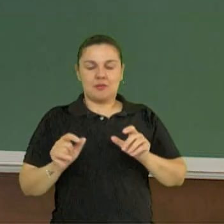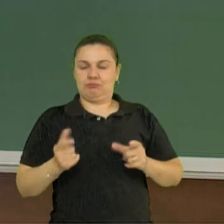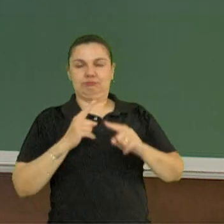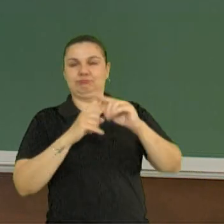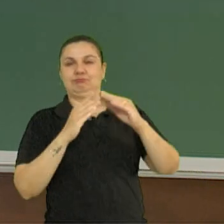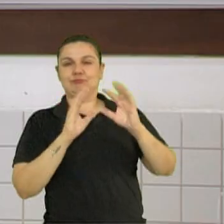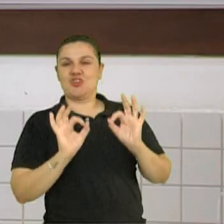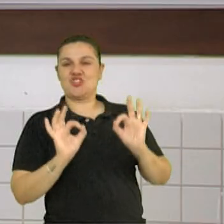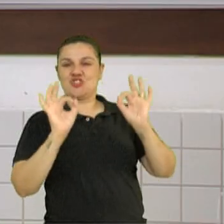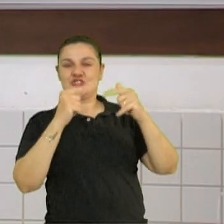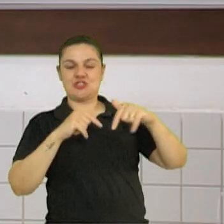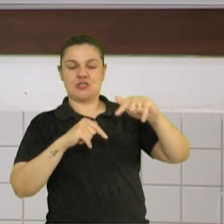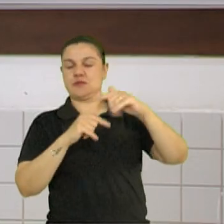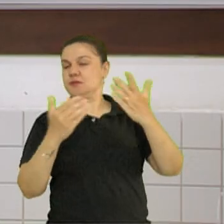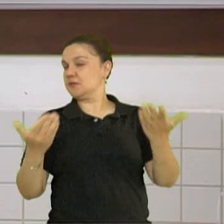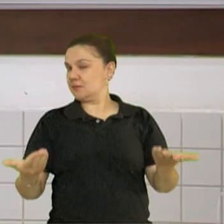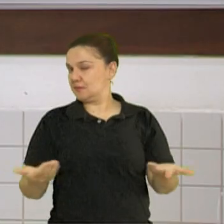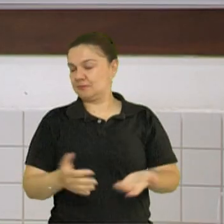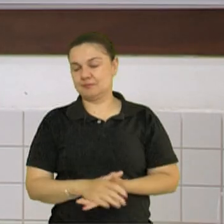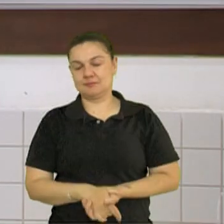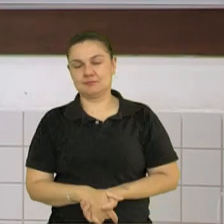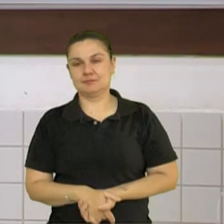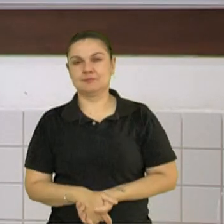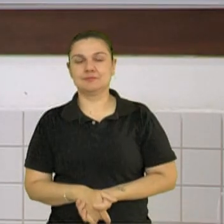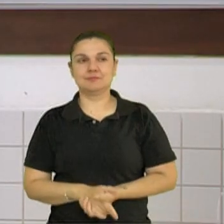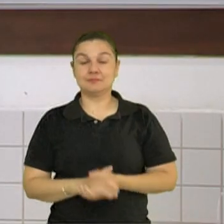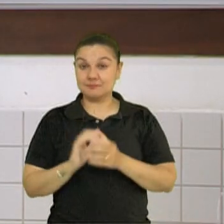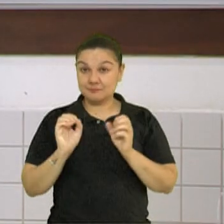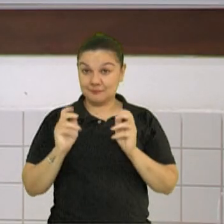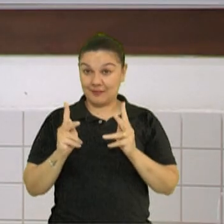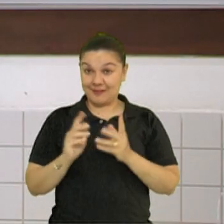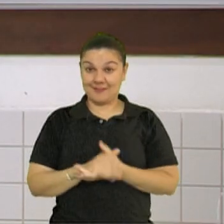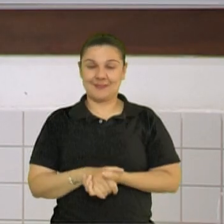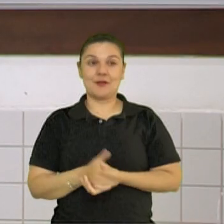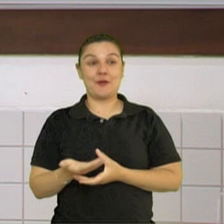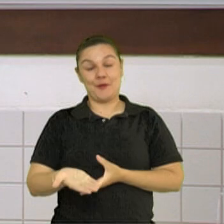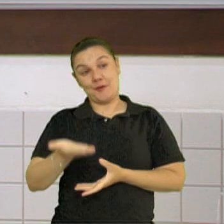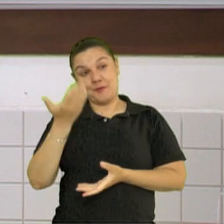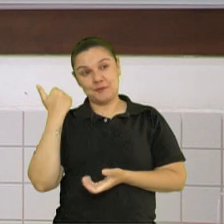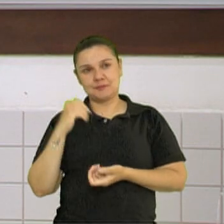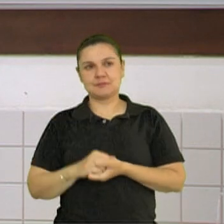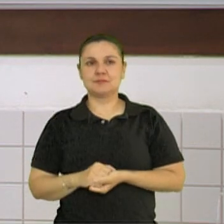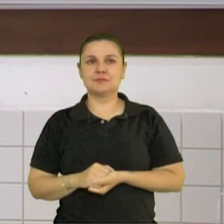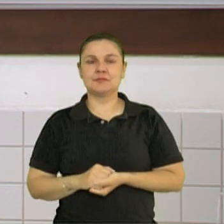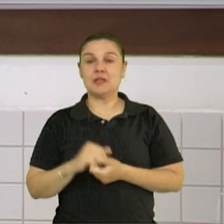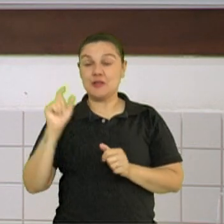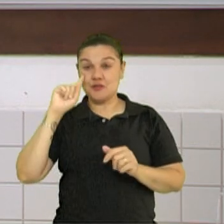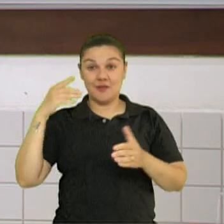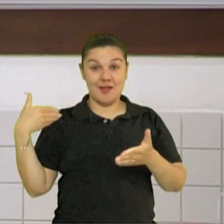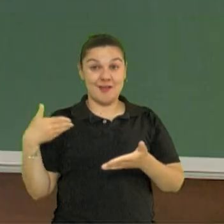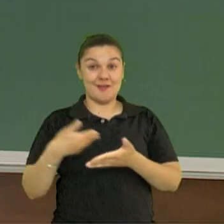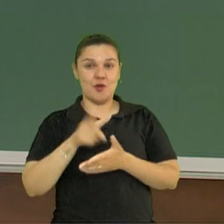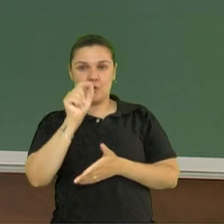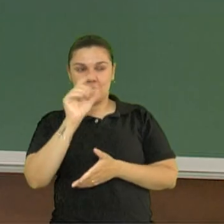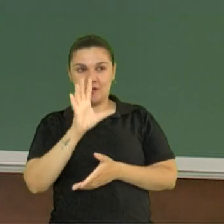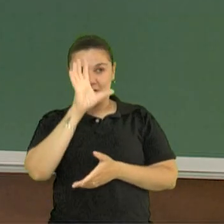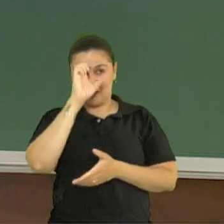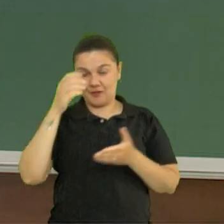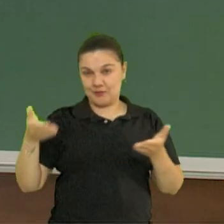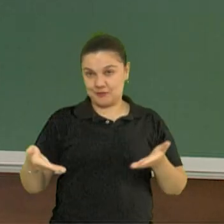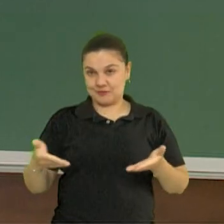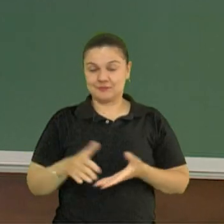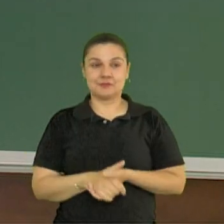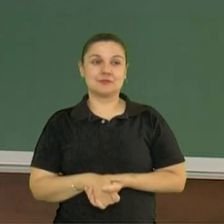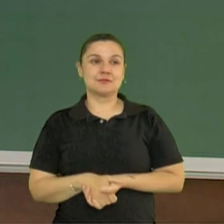ornamentos, por exemplo, dos templos que ali existiam, ok? Continuando, nós vamos revisar o que nós vimos na aula